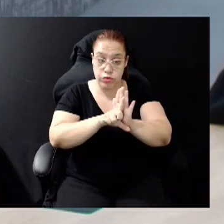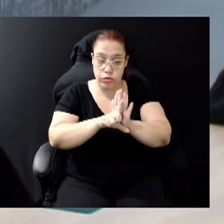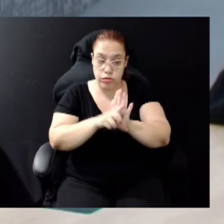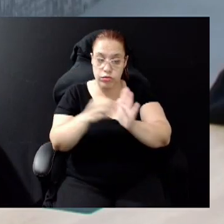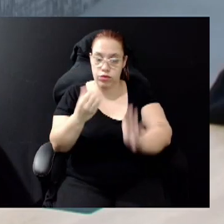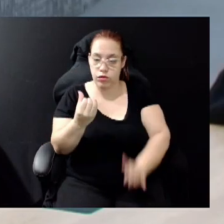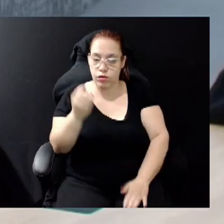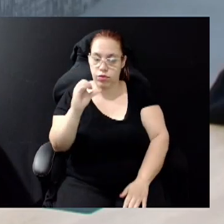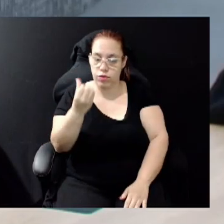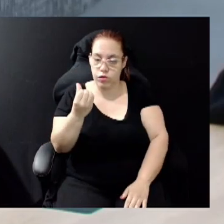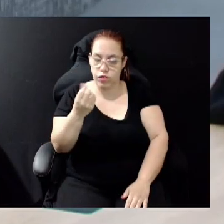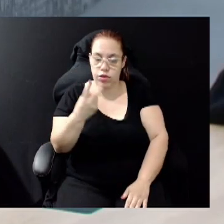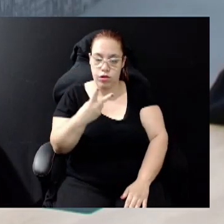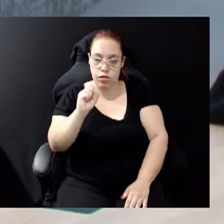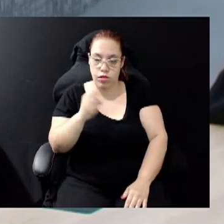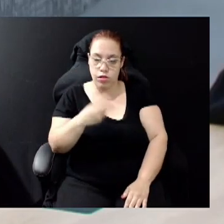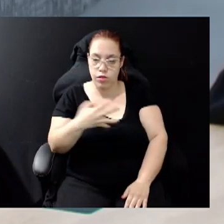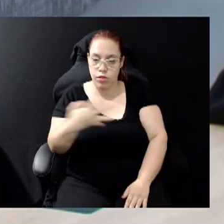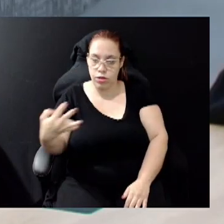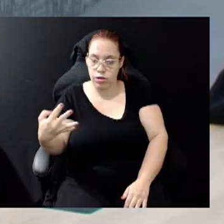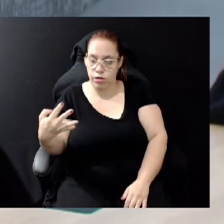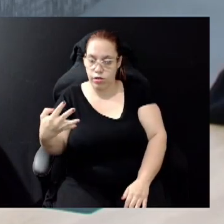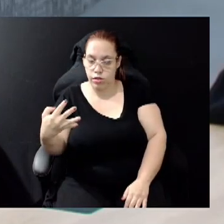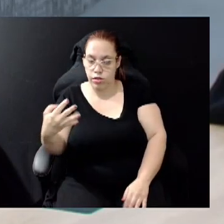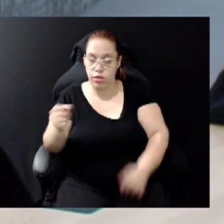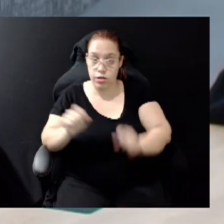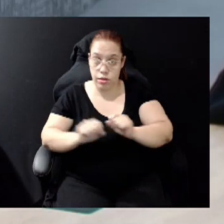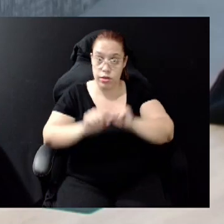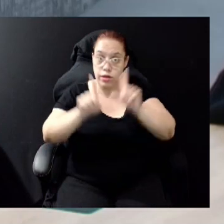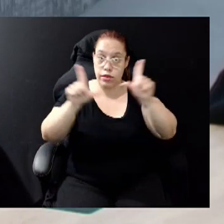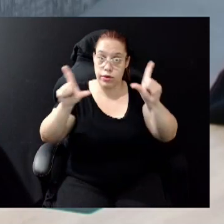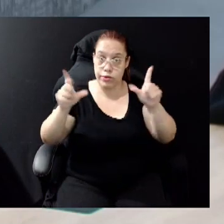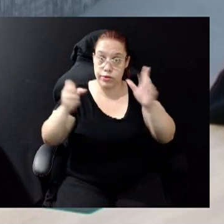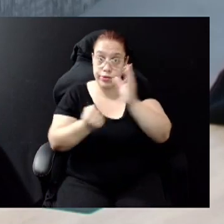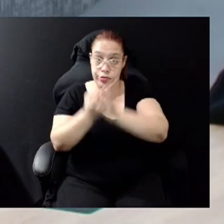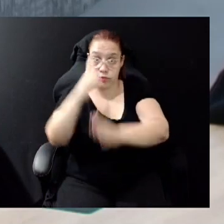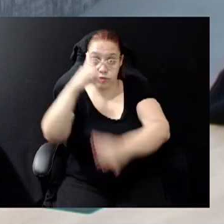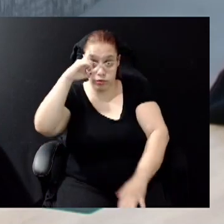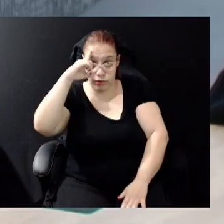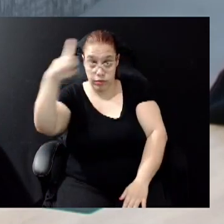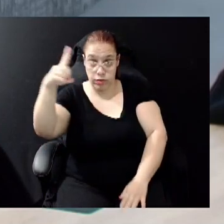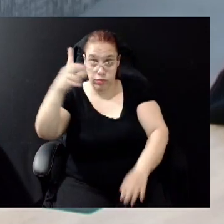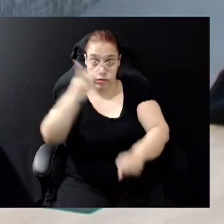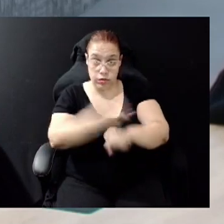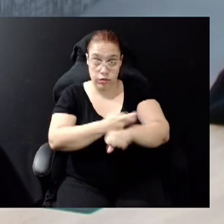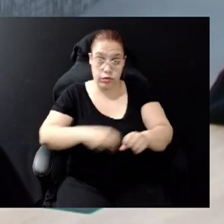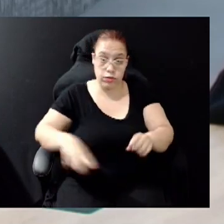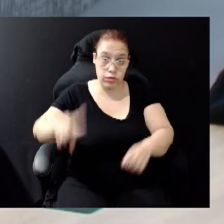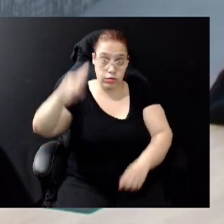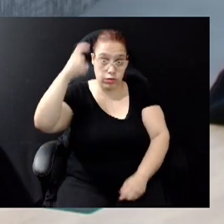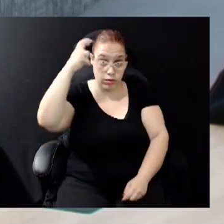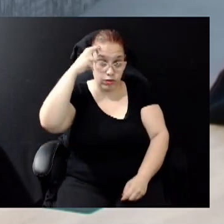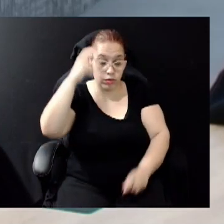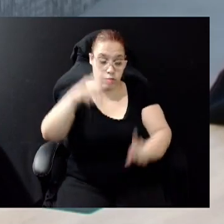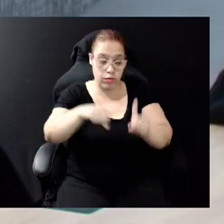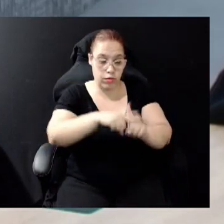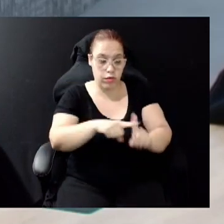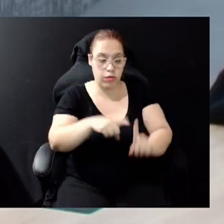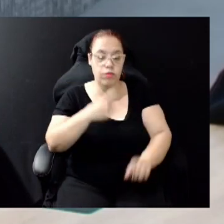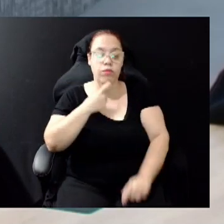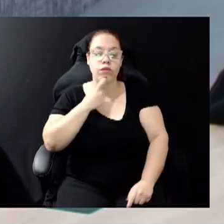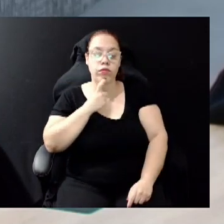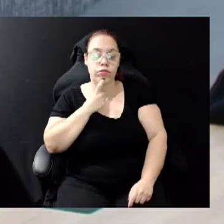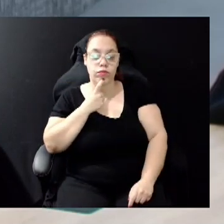de 2024 destaca que a criação do Dia do Patrimônio Cultural Funerário de Campinas tem